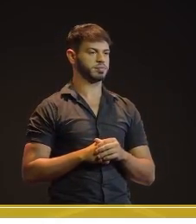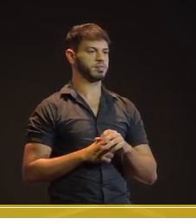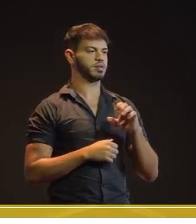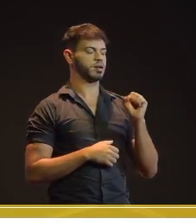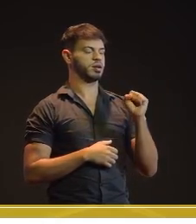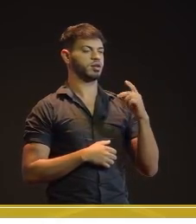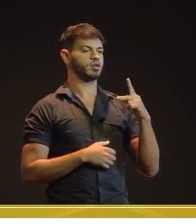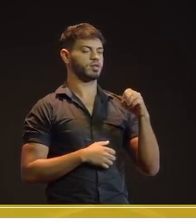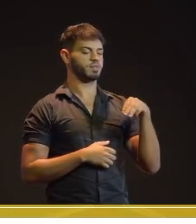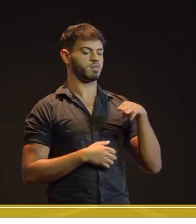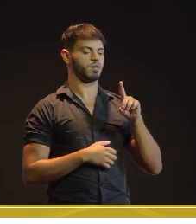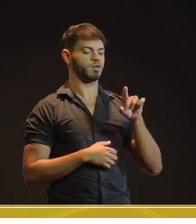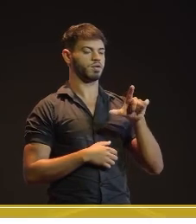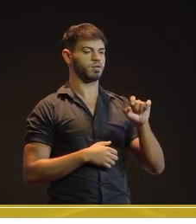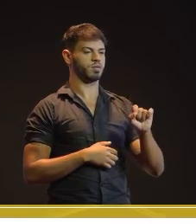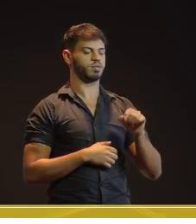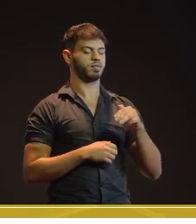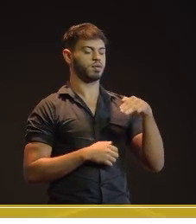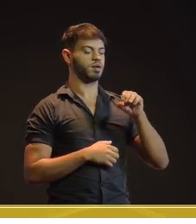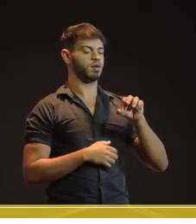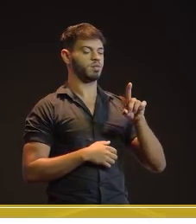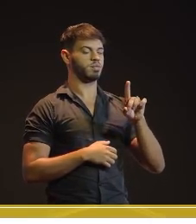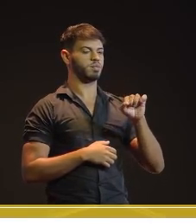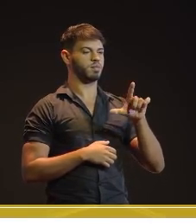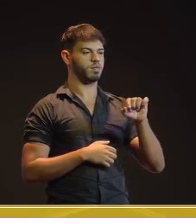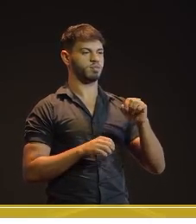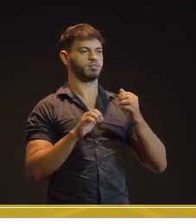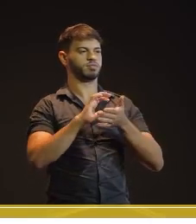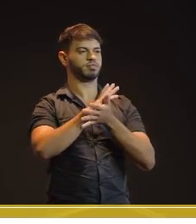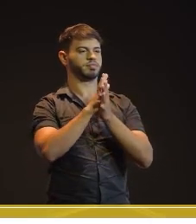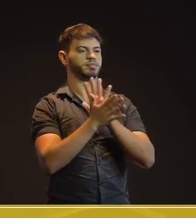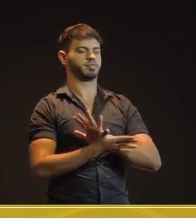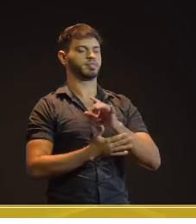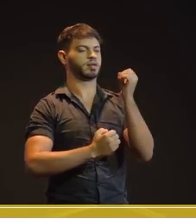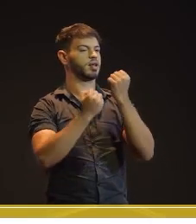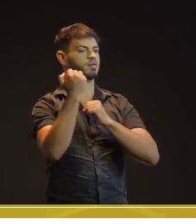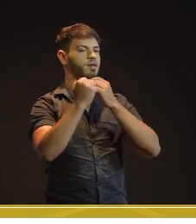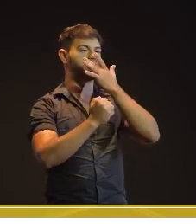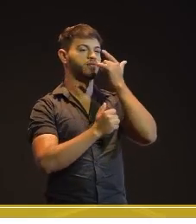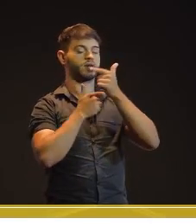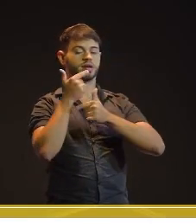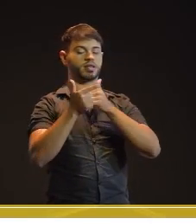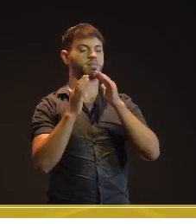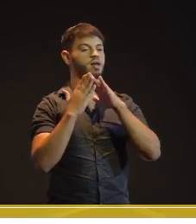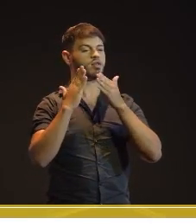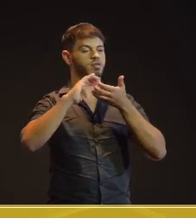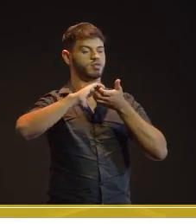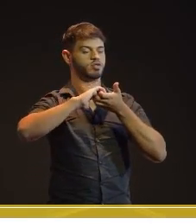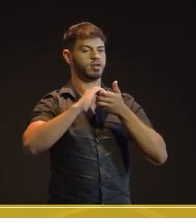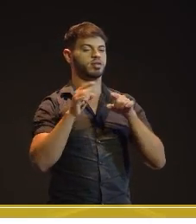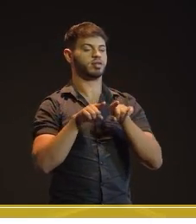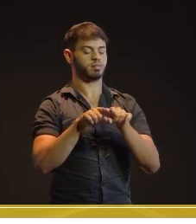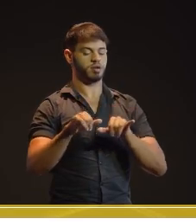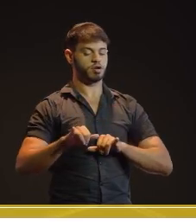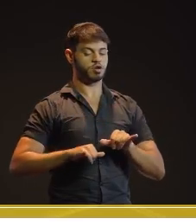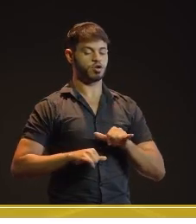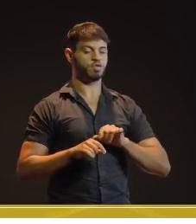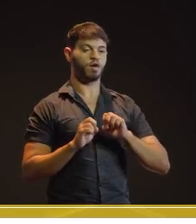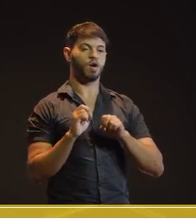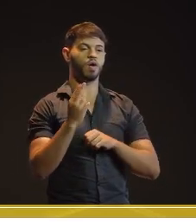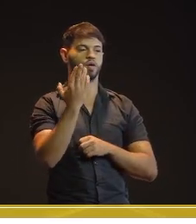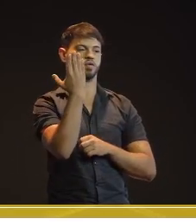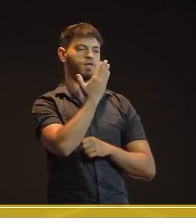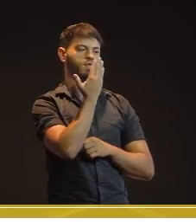A resolução de módulos, problemas de módulos quebrados nas usinas. Talvez quem trabalha nos telhados não sofra tanto ou não